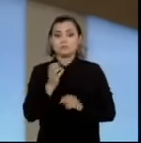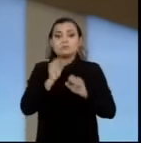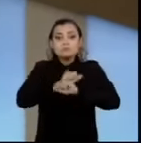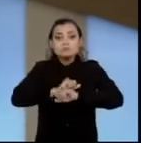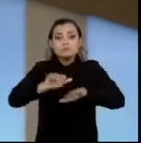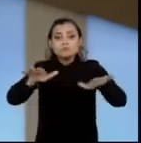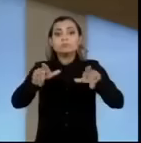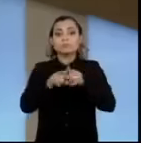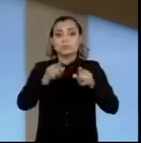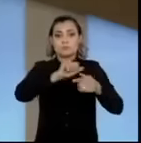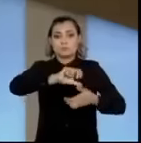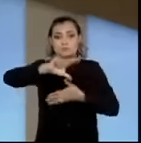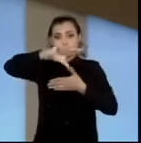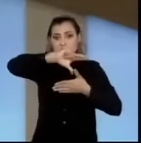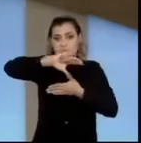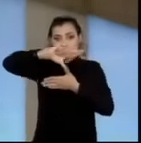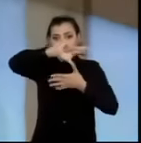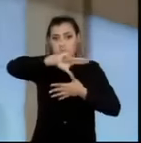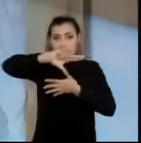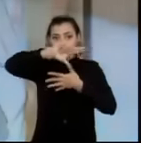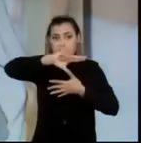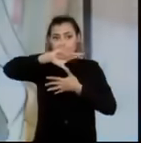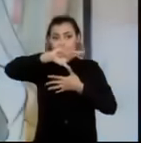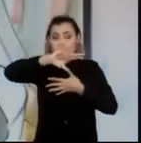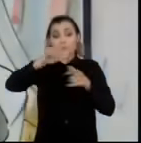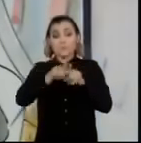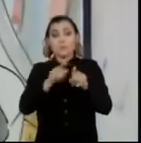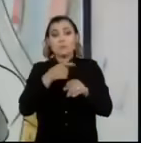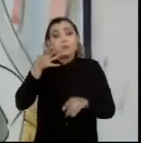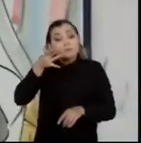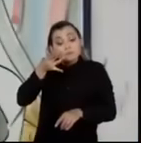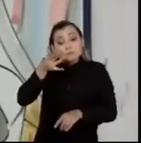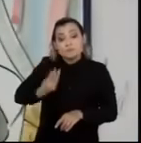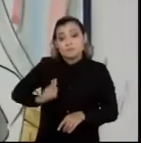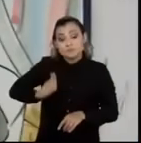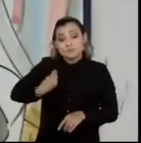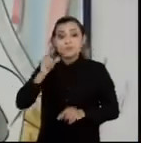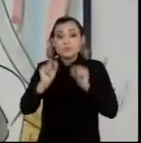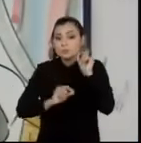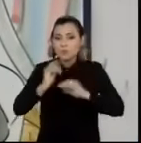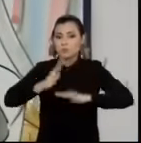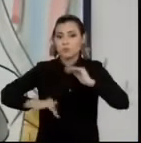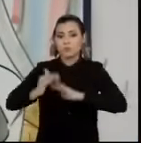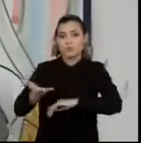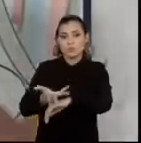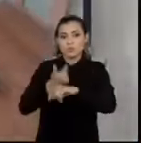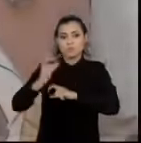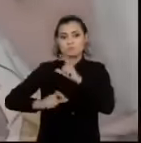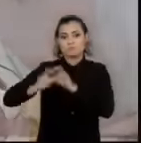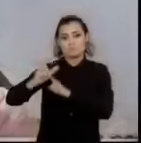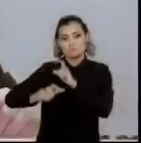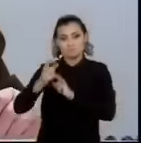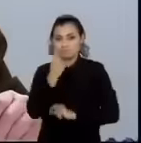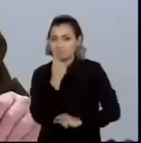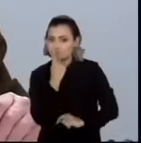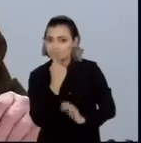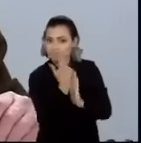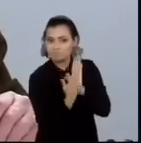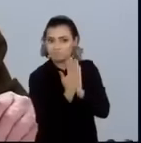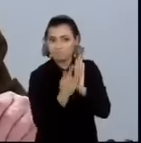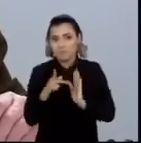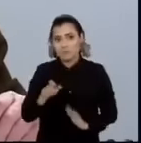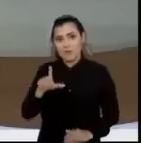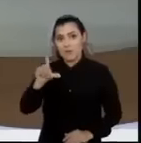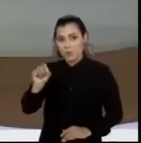para a América do Sul. Nós contamos ainda com o olhar atentíssimo do nosso grande cartunista Paulo